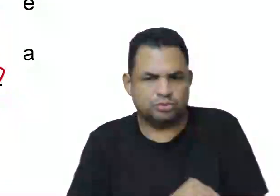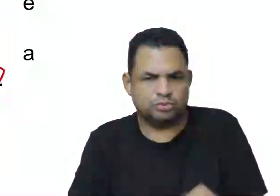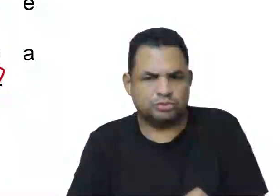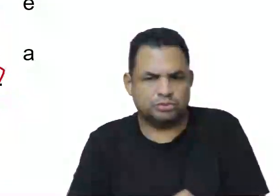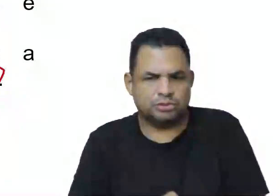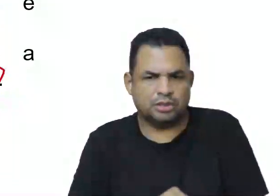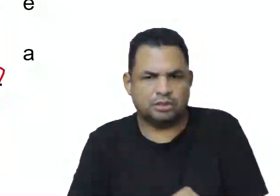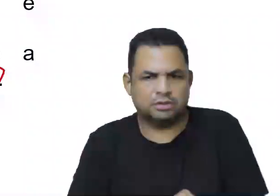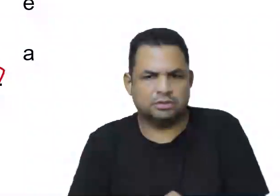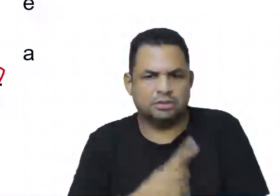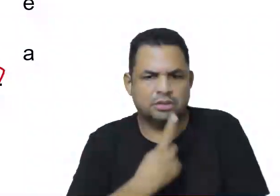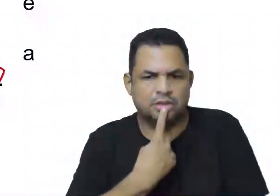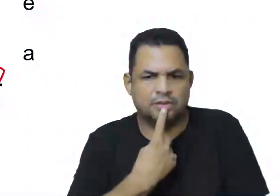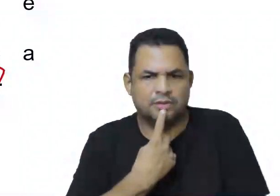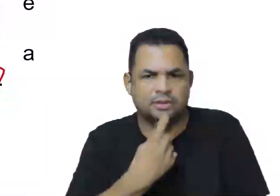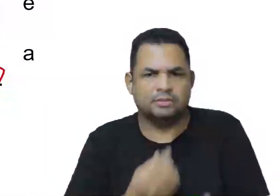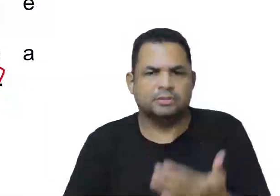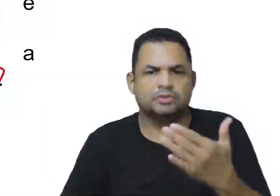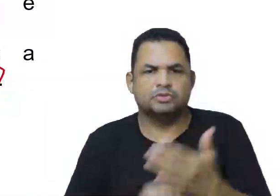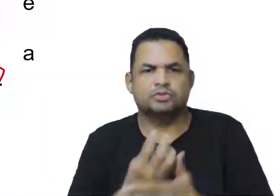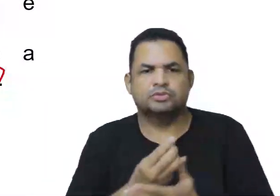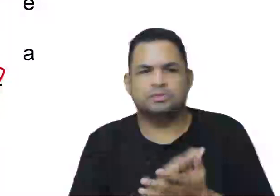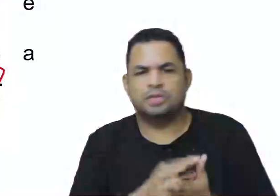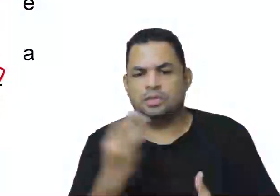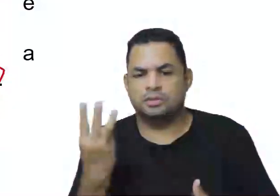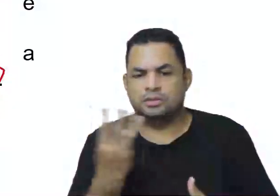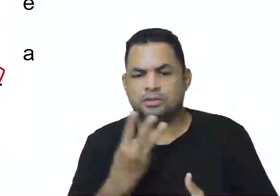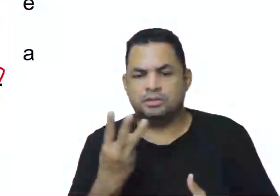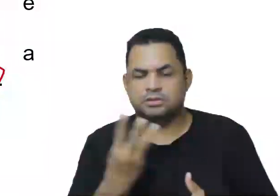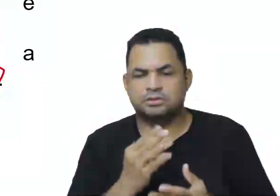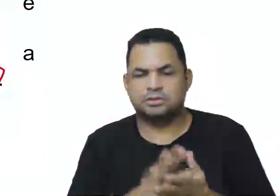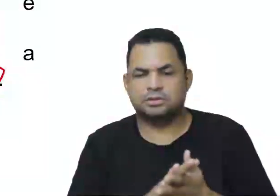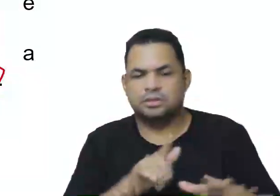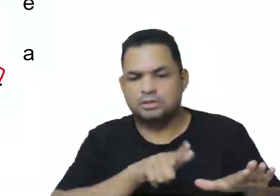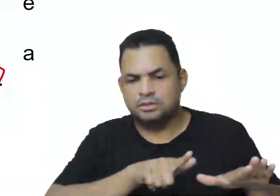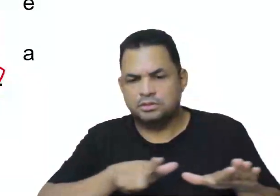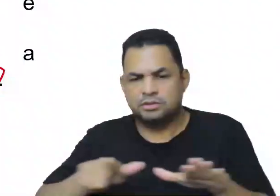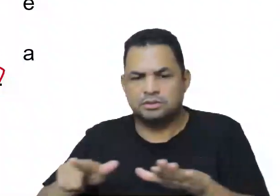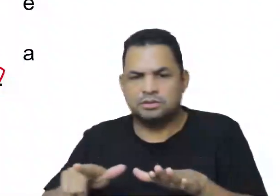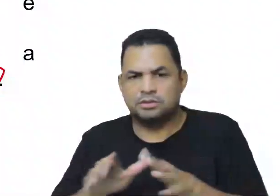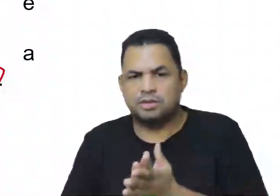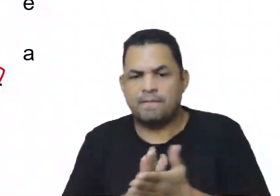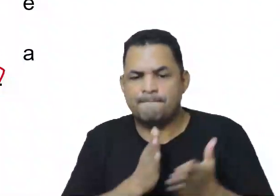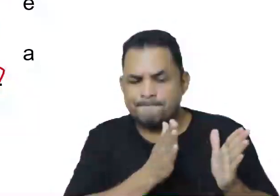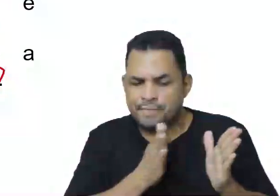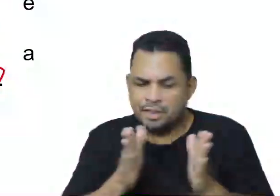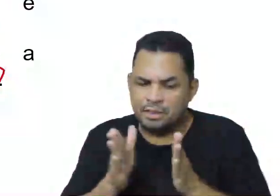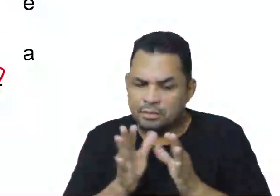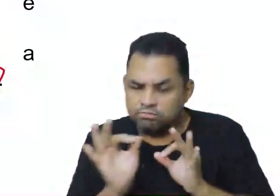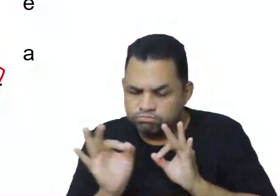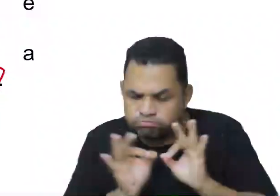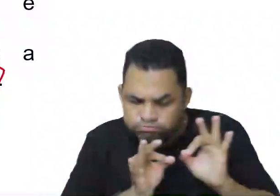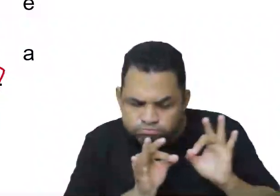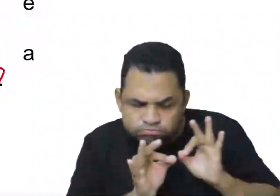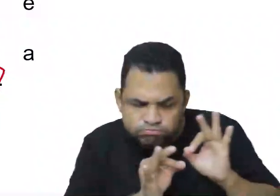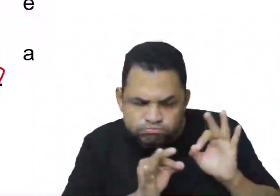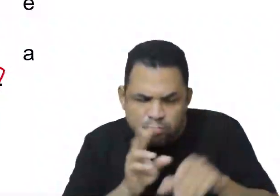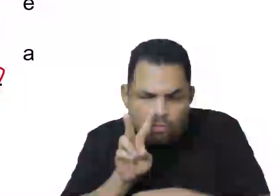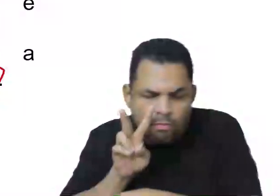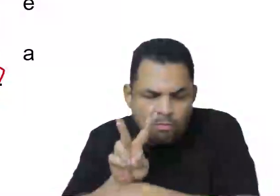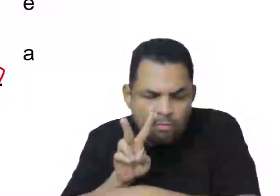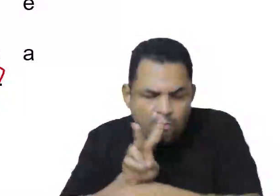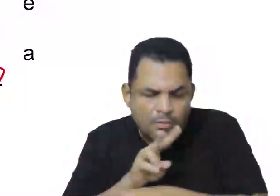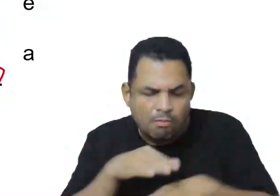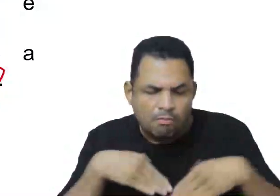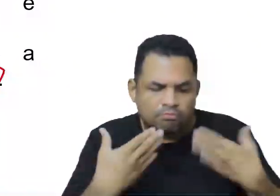Então vocês estão percebendo que esse período inicial é um período muito delicado, porém, é um